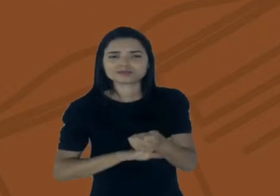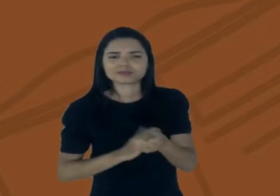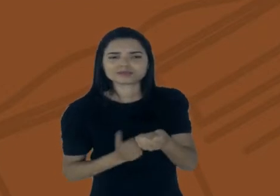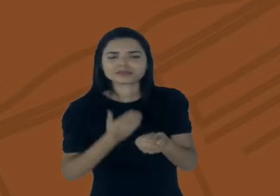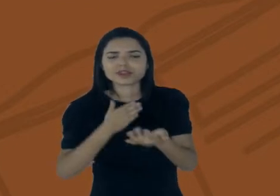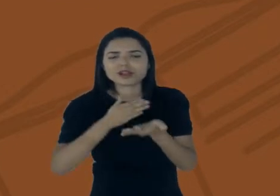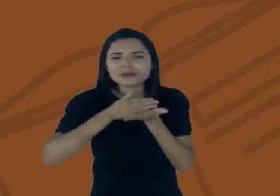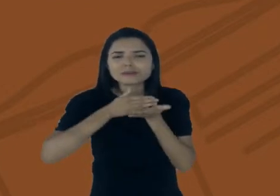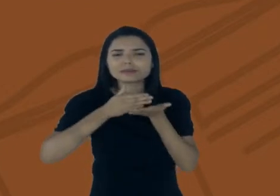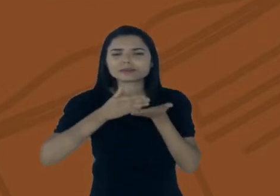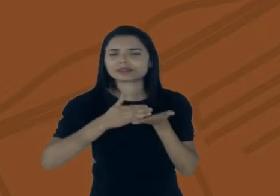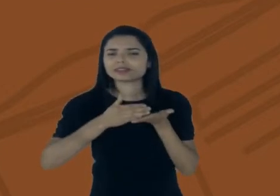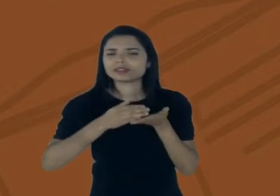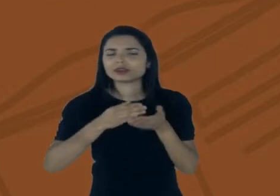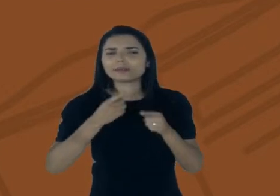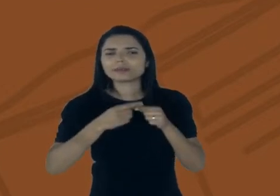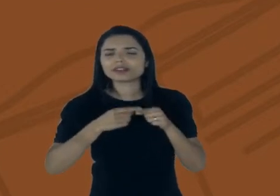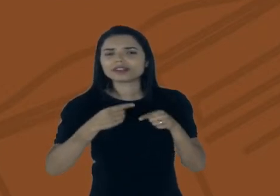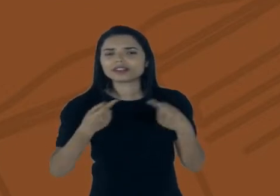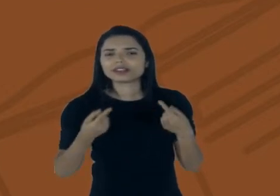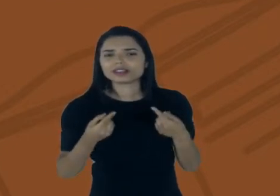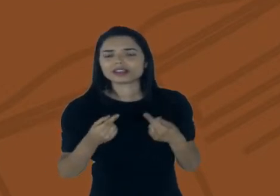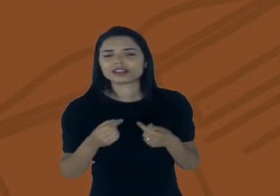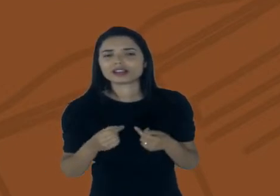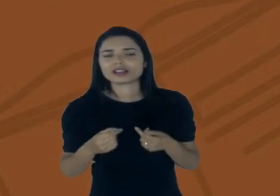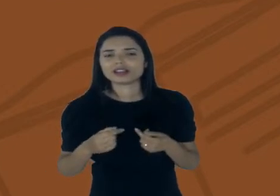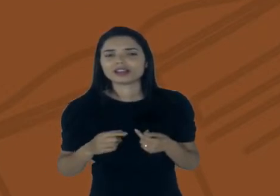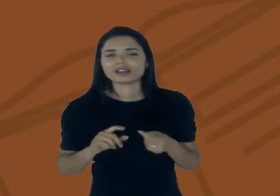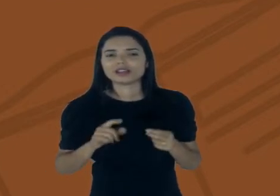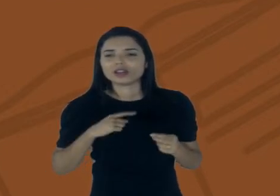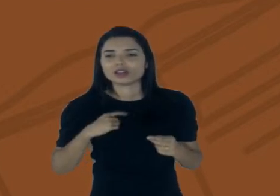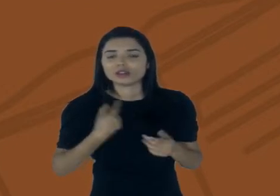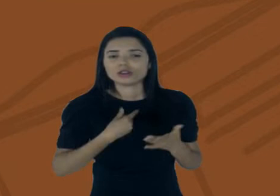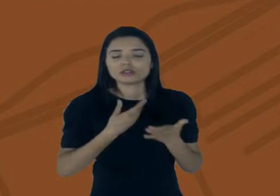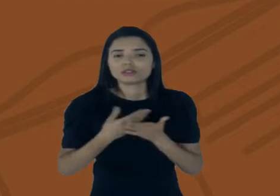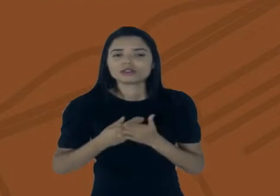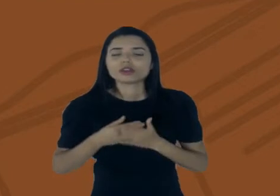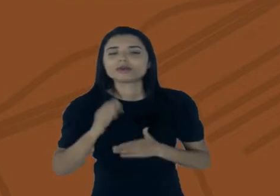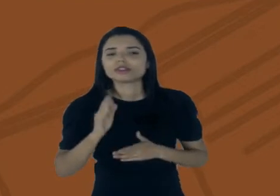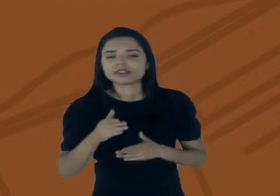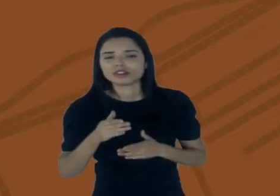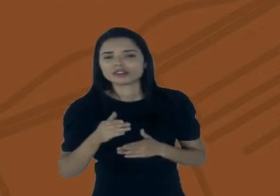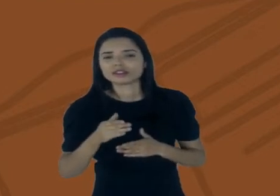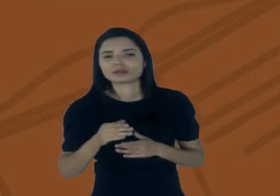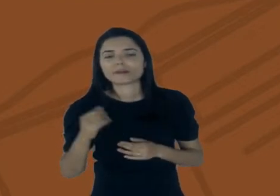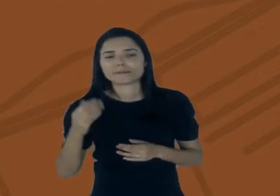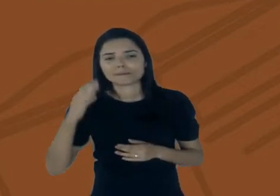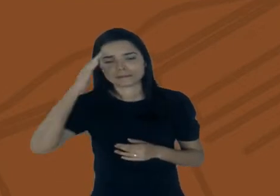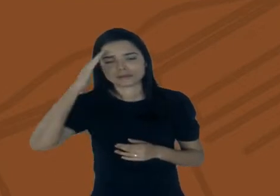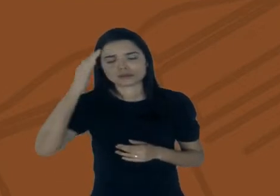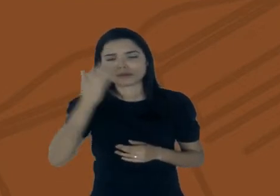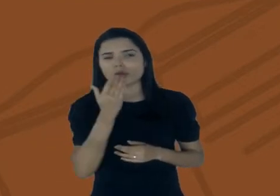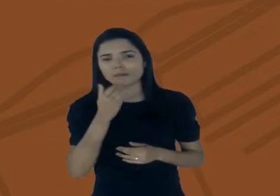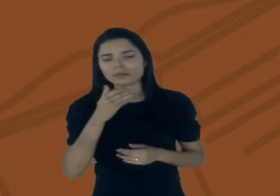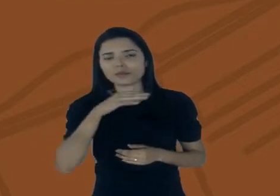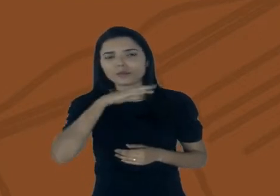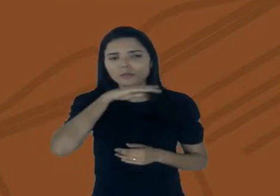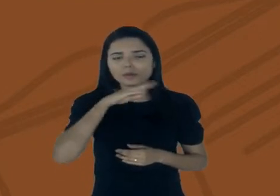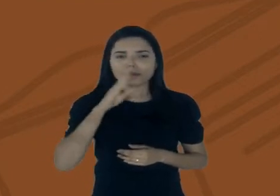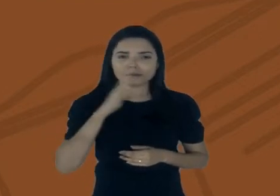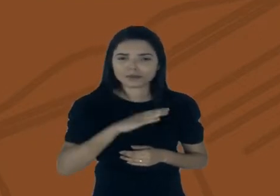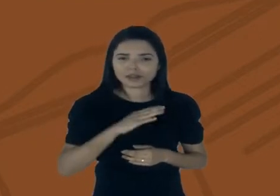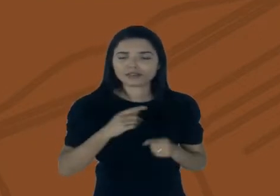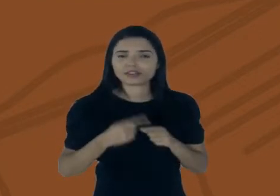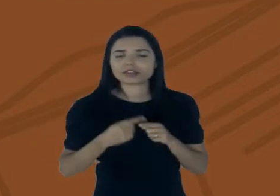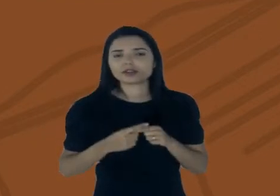gente já veio observando que ela é ocasionada por vários fatores, inclusive a má alimentação e o sedentarismo, né? Mas aí,